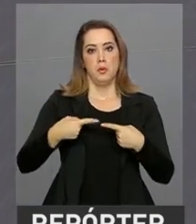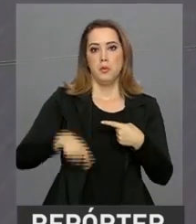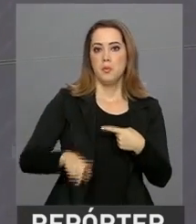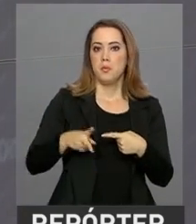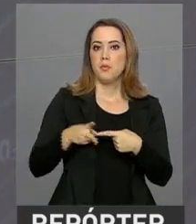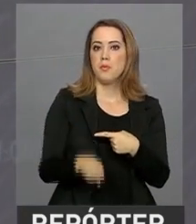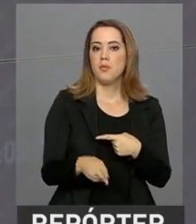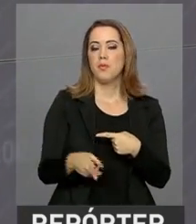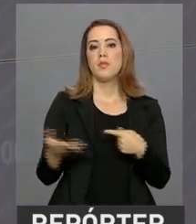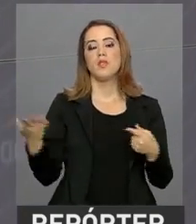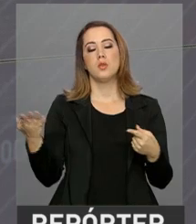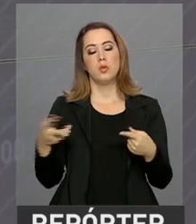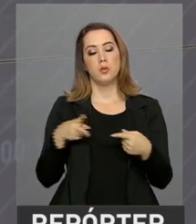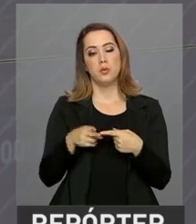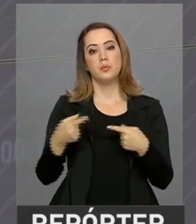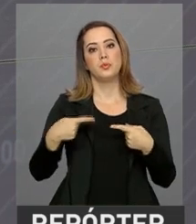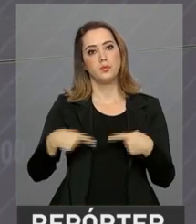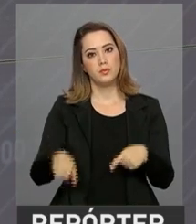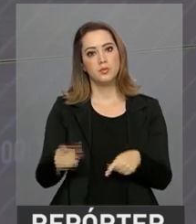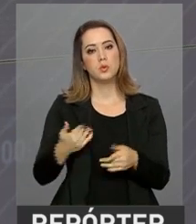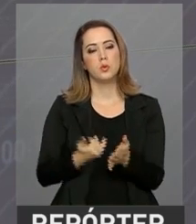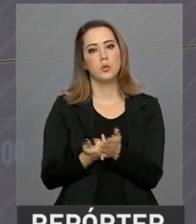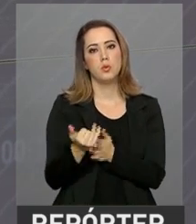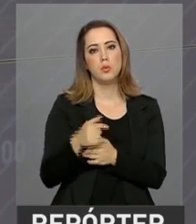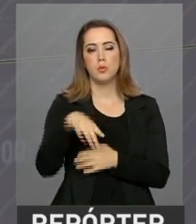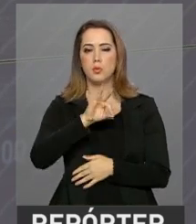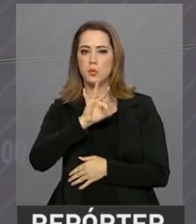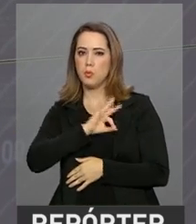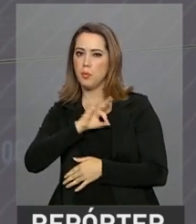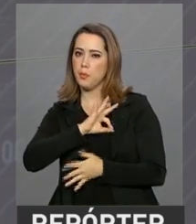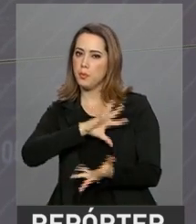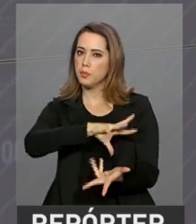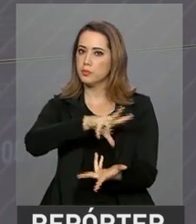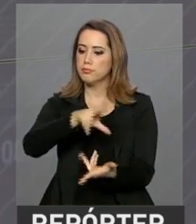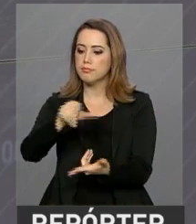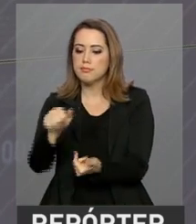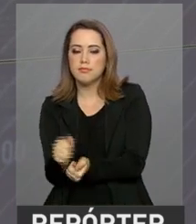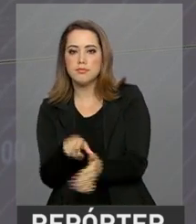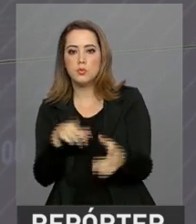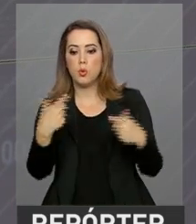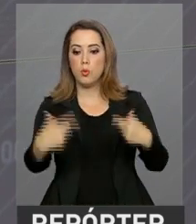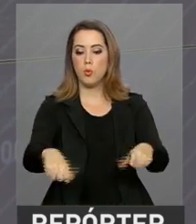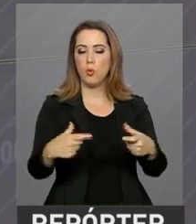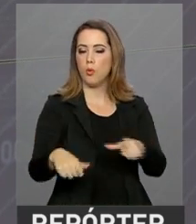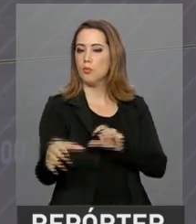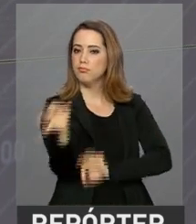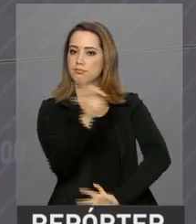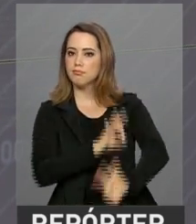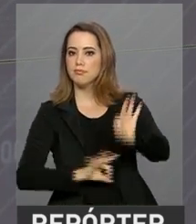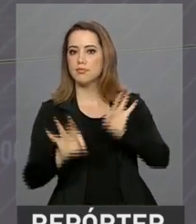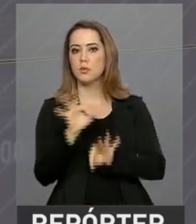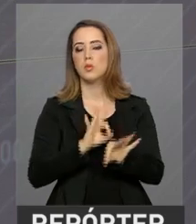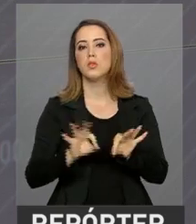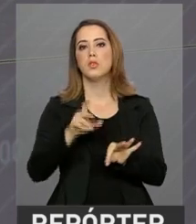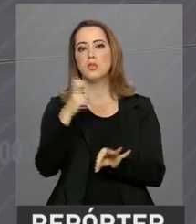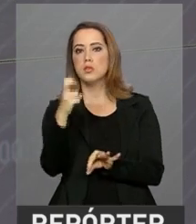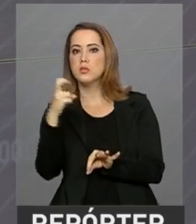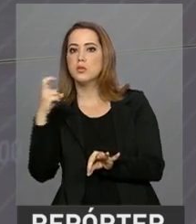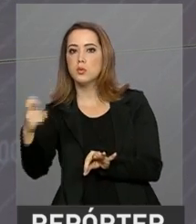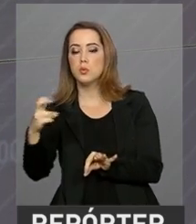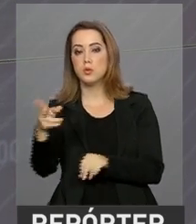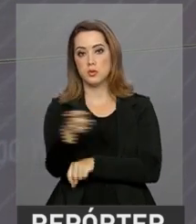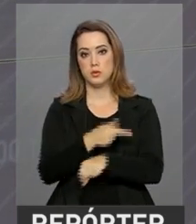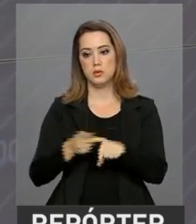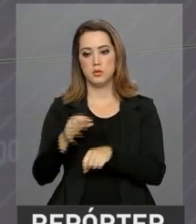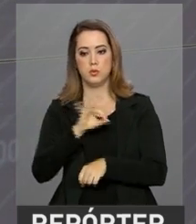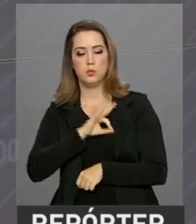Cooperação Policial Internacional. O local vai receber policiais de pelo menos 55 países que vão atuar durante os Jogos